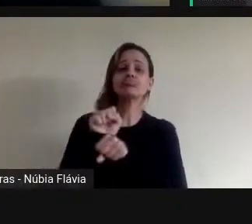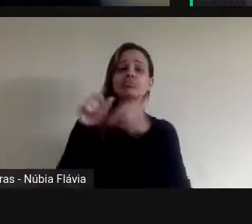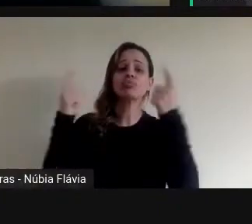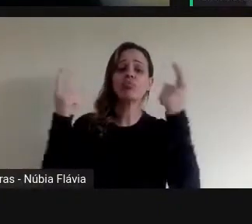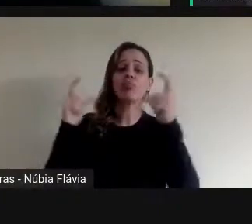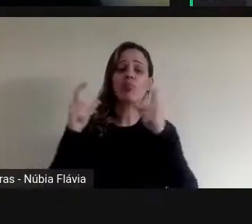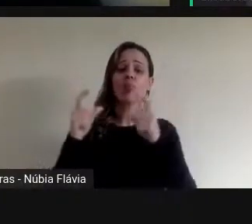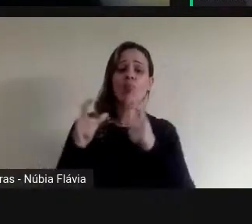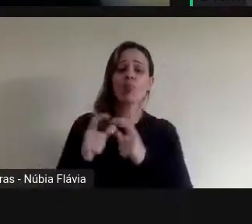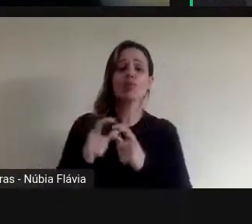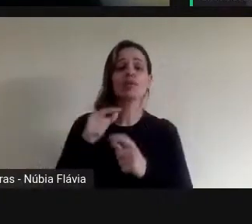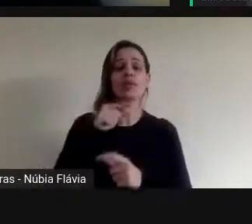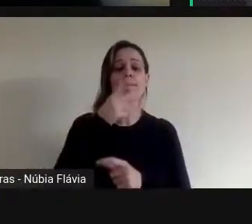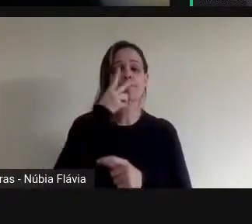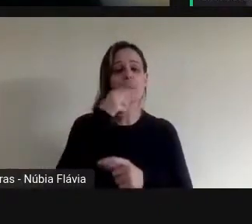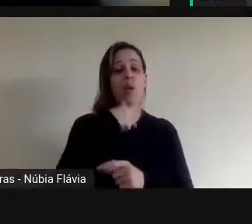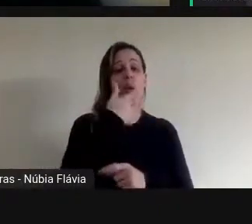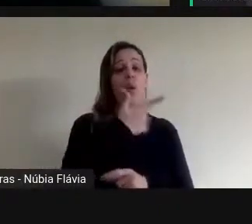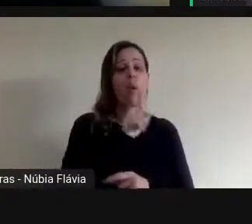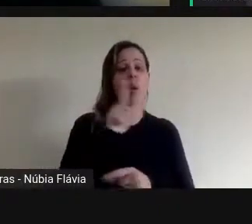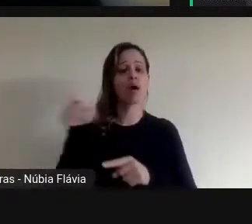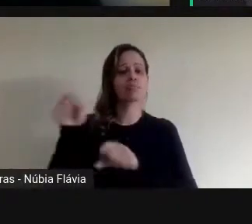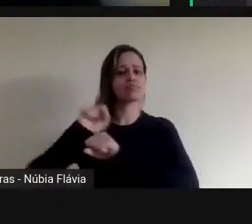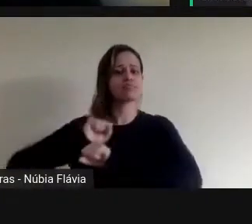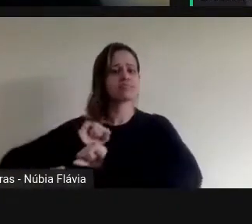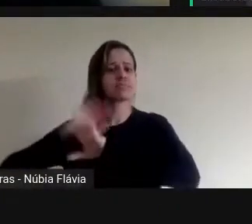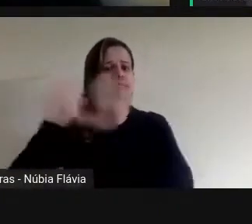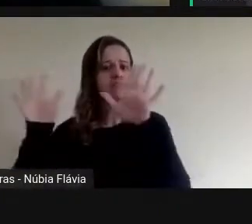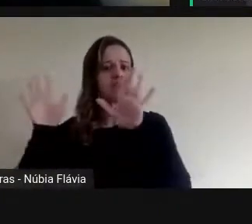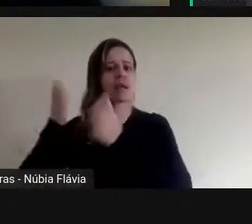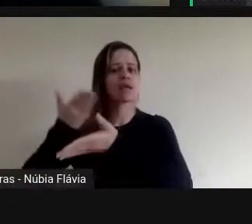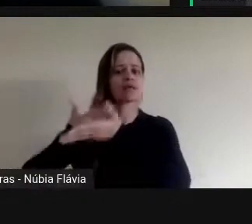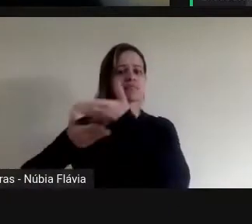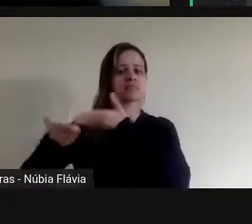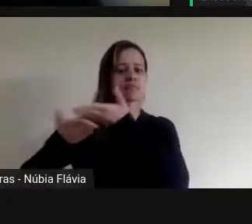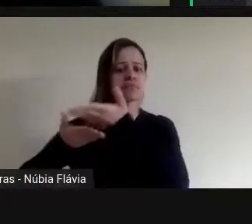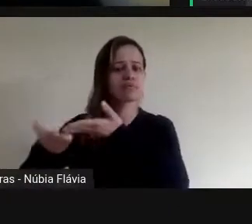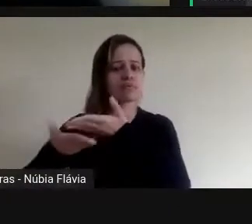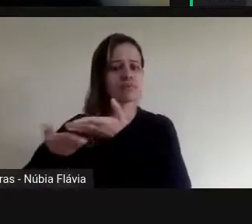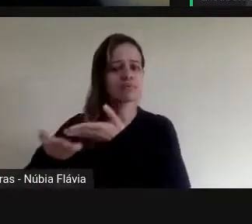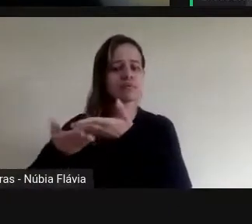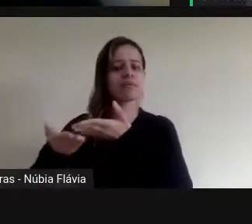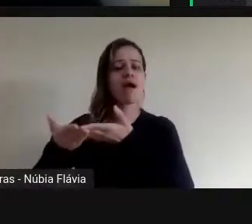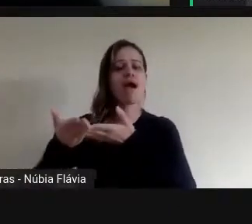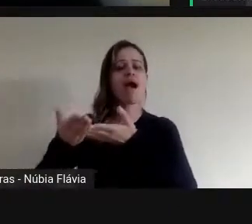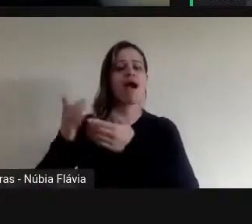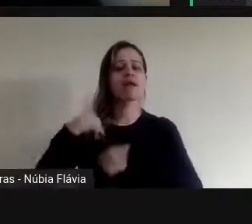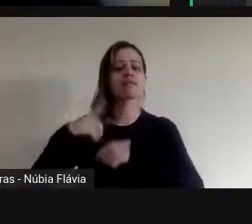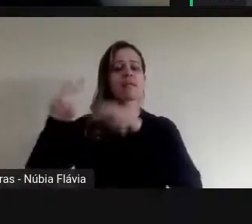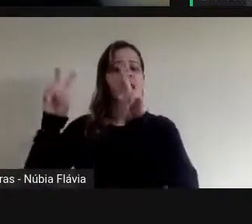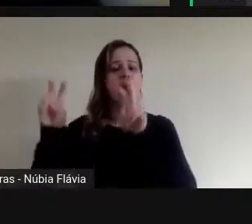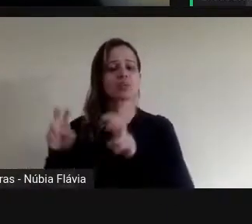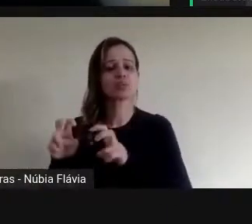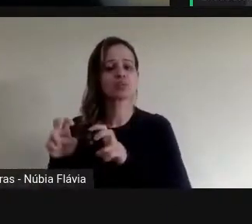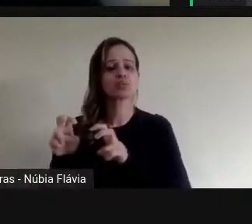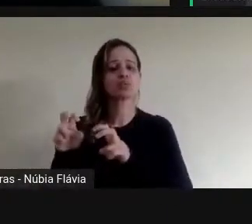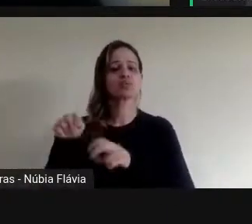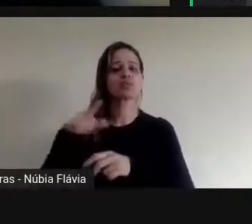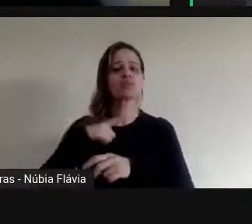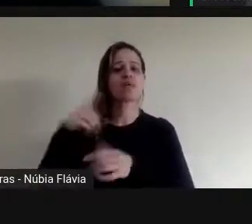abertos, e são transparentes, os níveis de interação, os tipos de assuntos e etc., os tipos